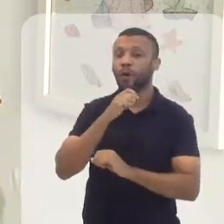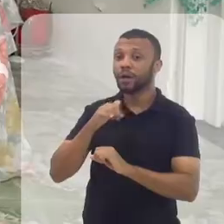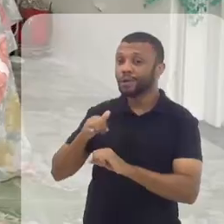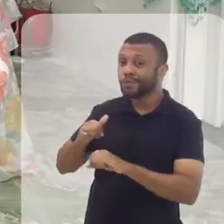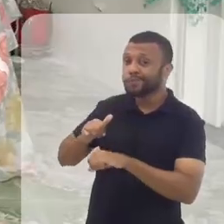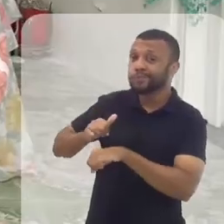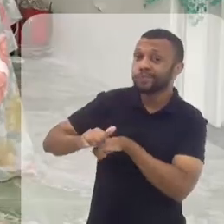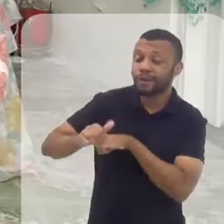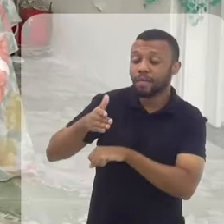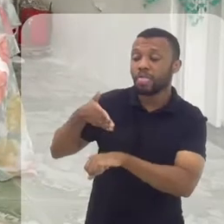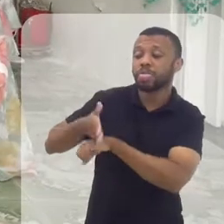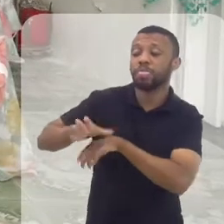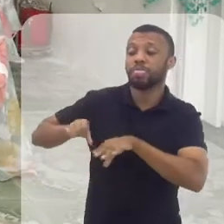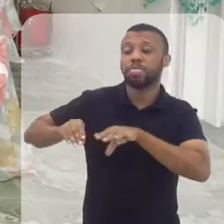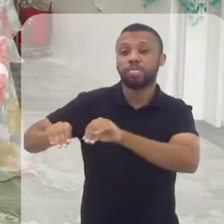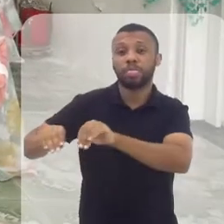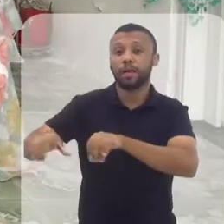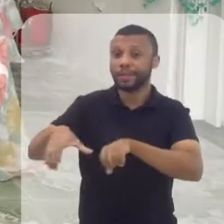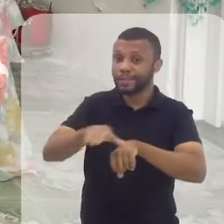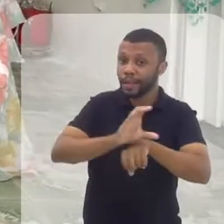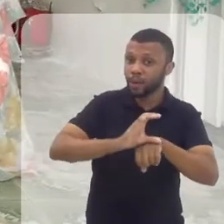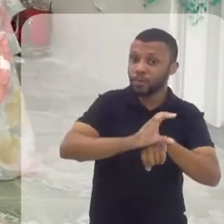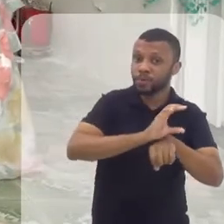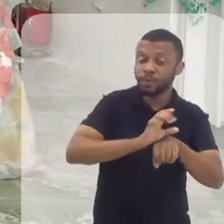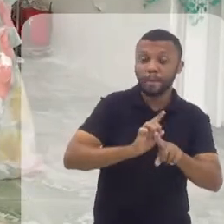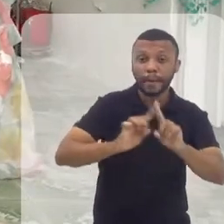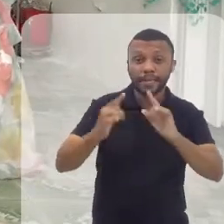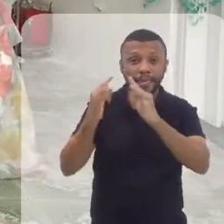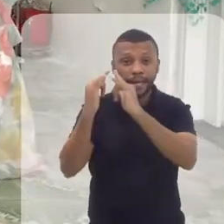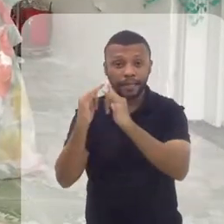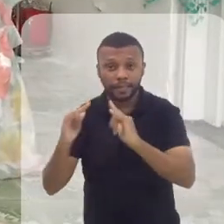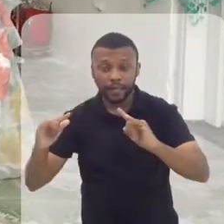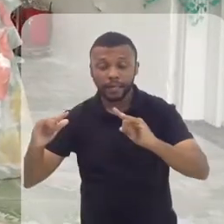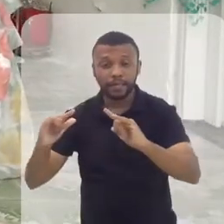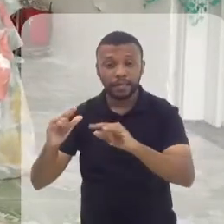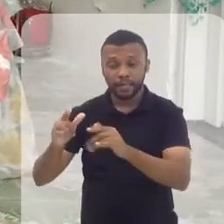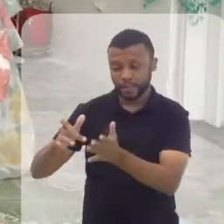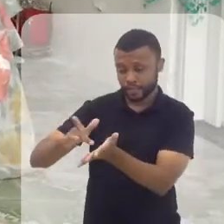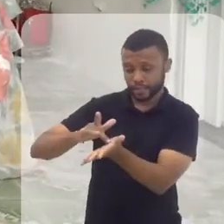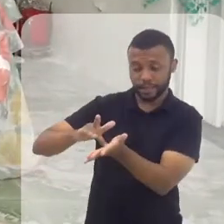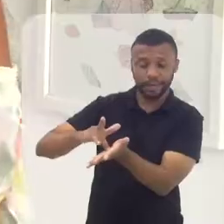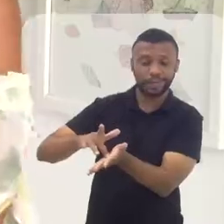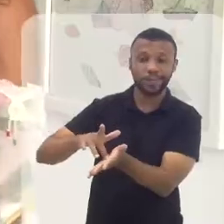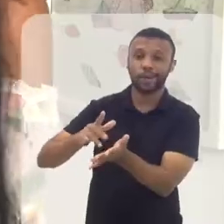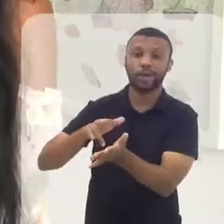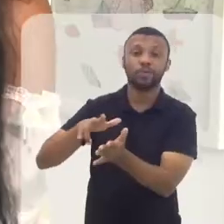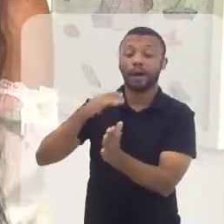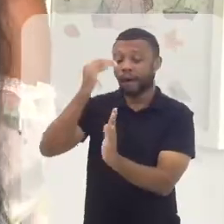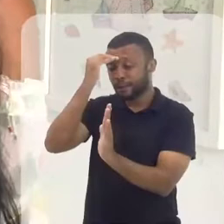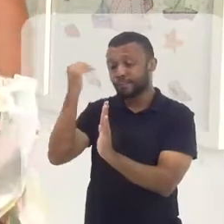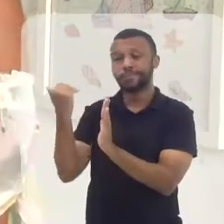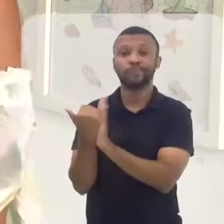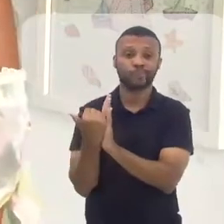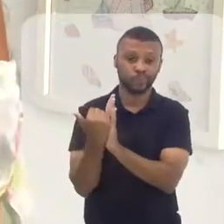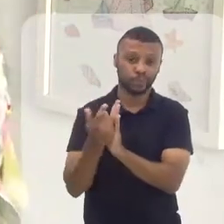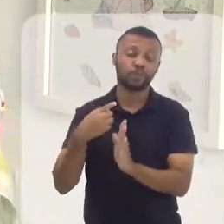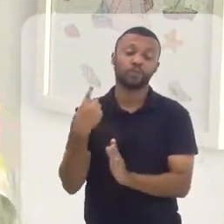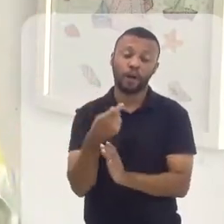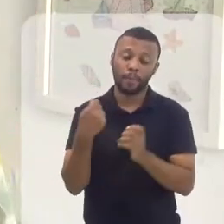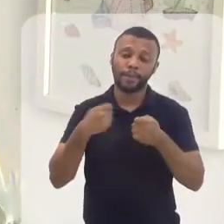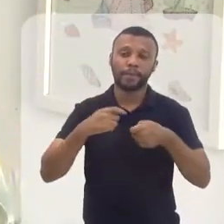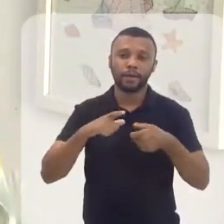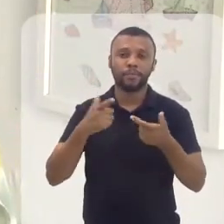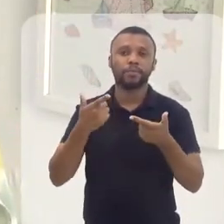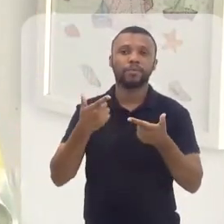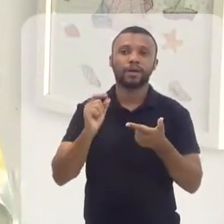Ser inviolável. Né? Isso pela Constituição tem, mas a tenda cigana não era respeitada. Então, a gente conseguiu que para a polícia entrar tem que